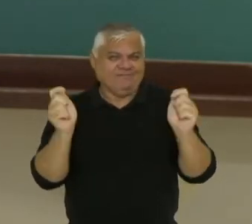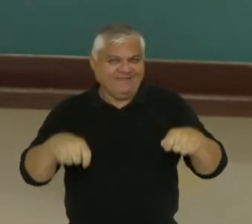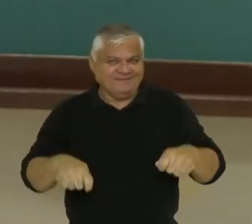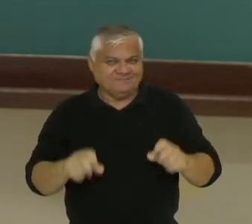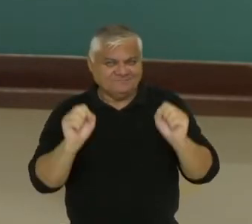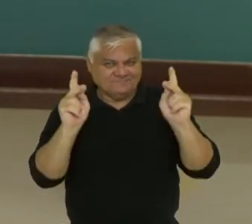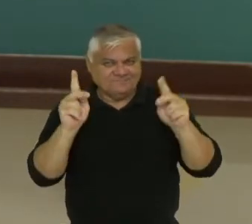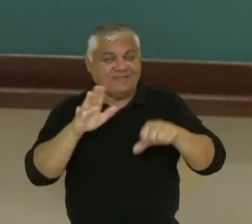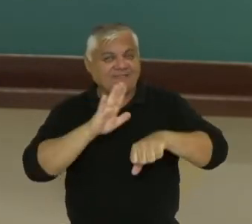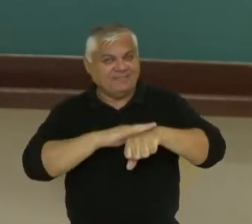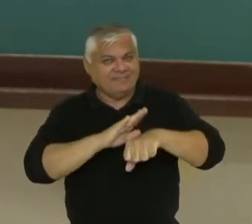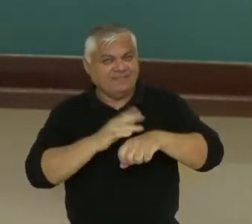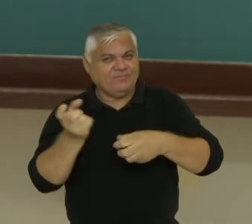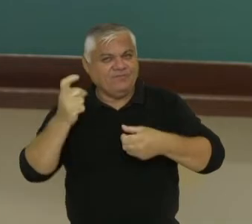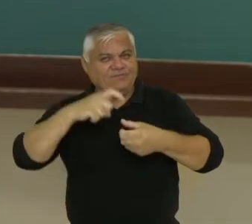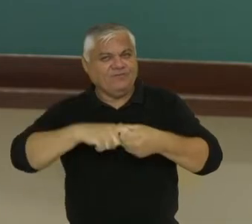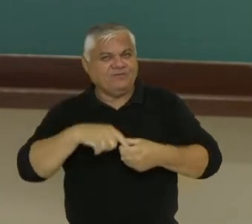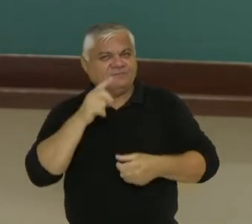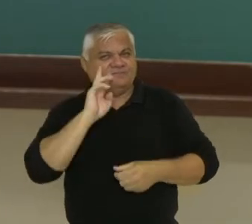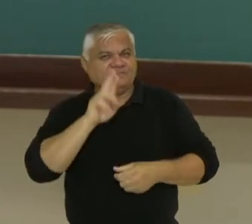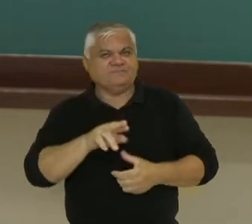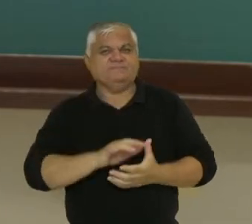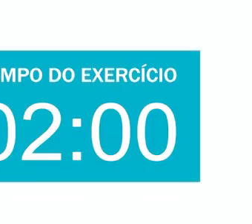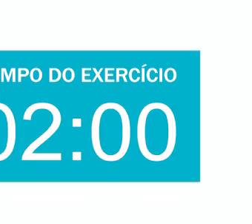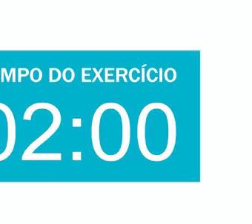gente? Vou dar um tempinho, já voltamos a conferir.